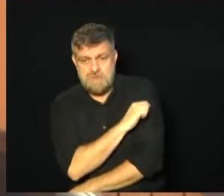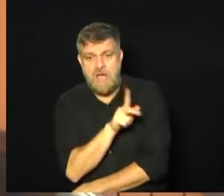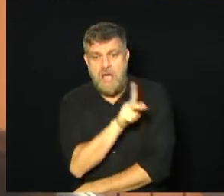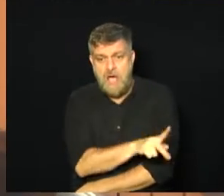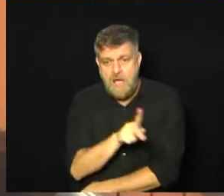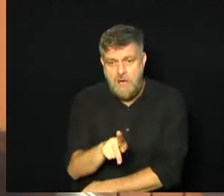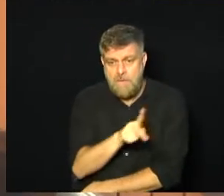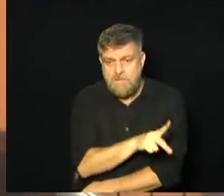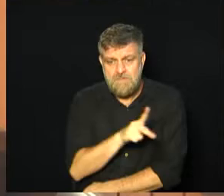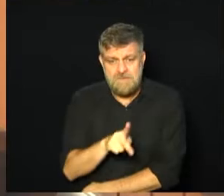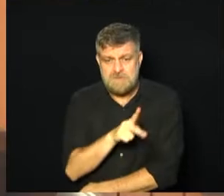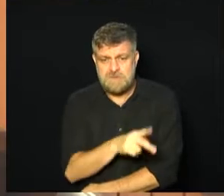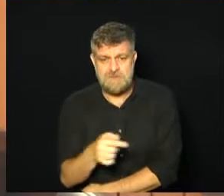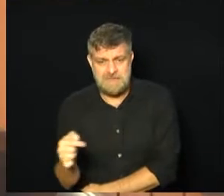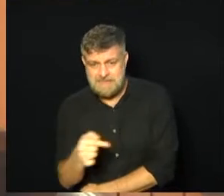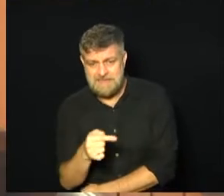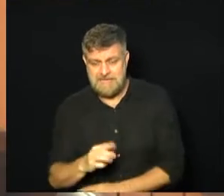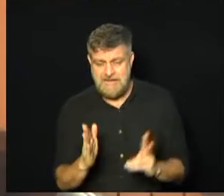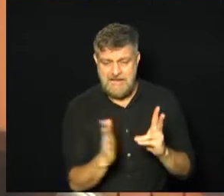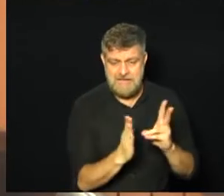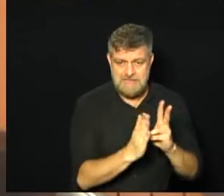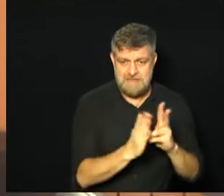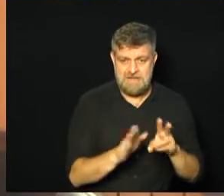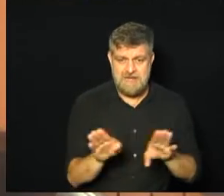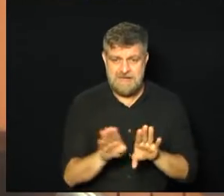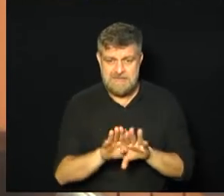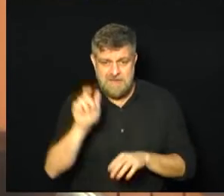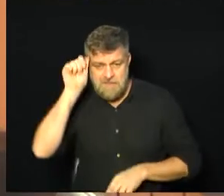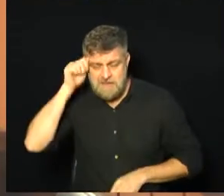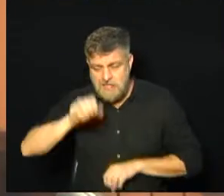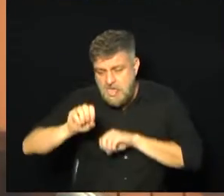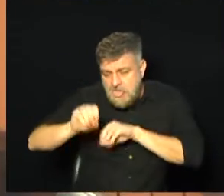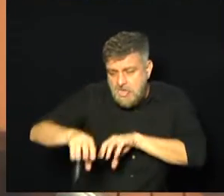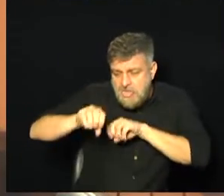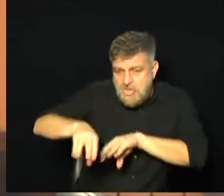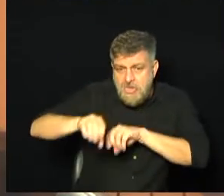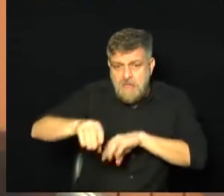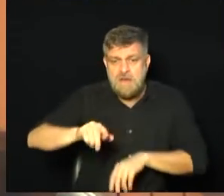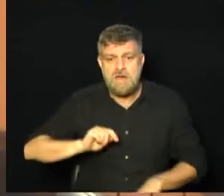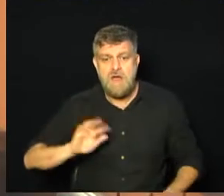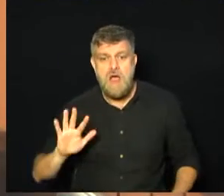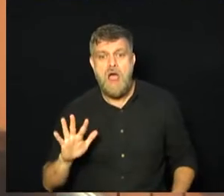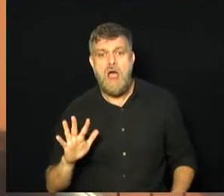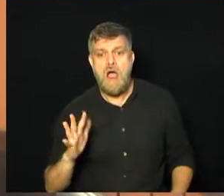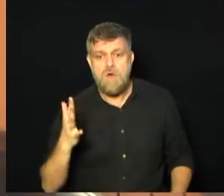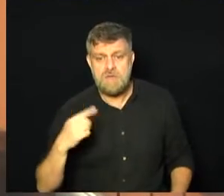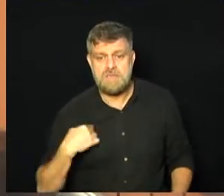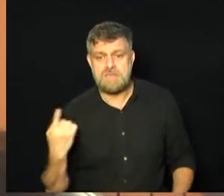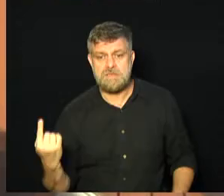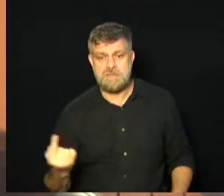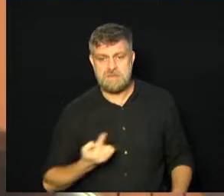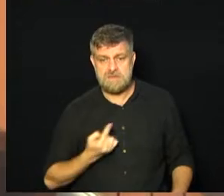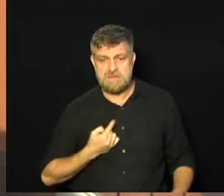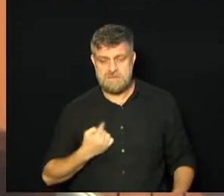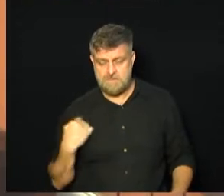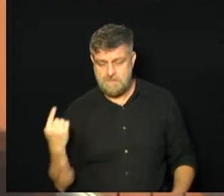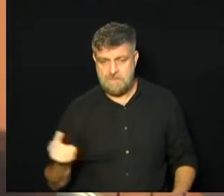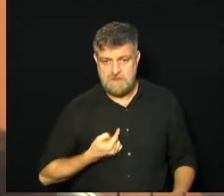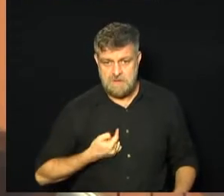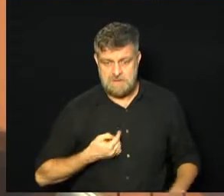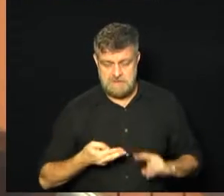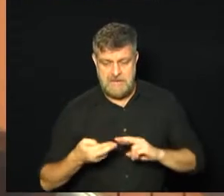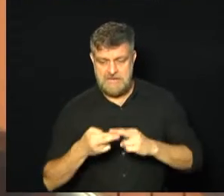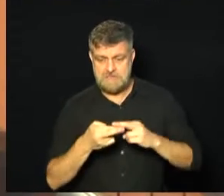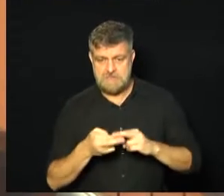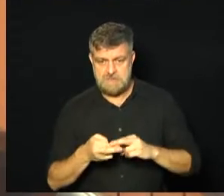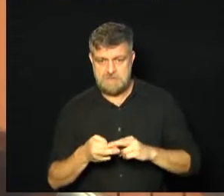professores indígenas e quilombolas estão dando as suas aulas, nós temos as nossas redes invadidas. Tivemos a nossa